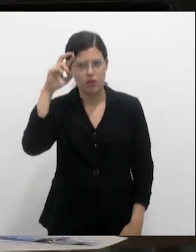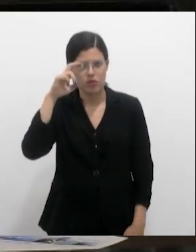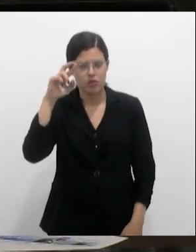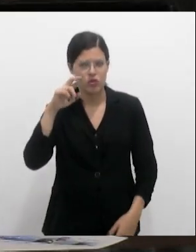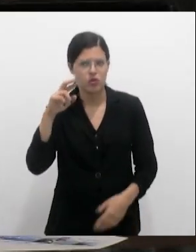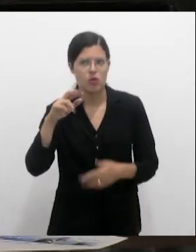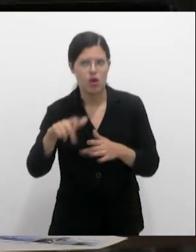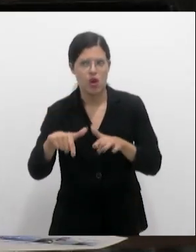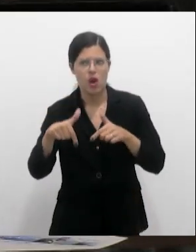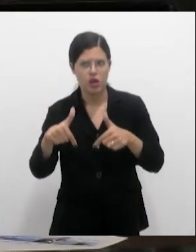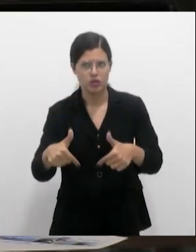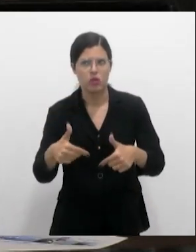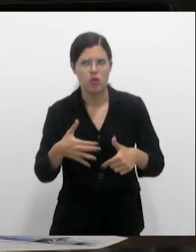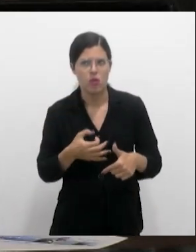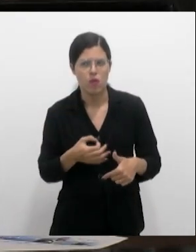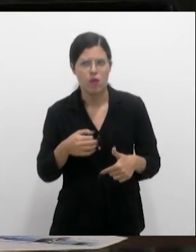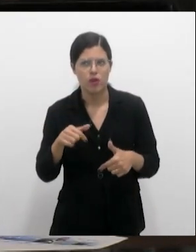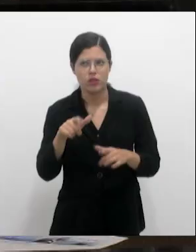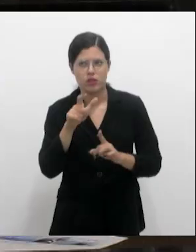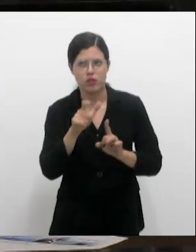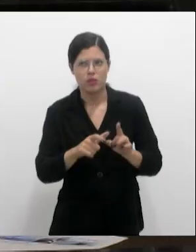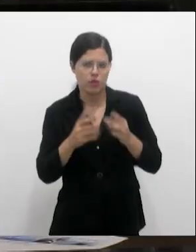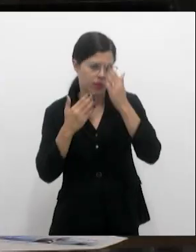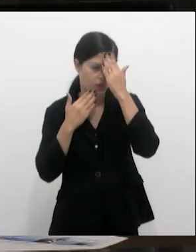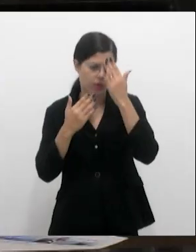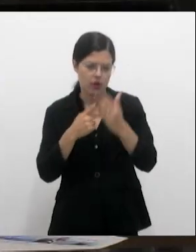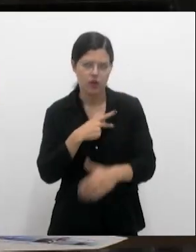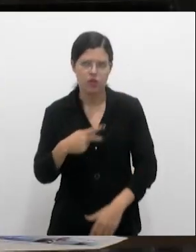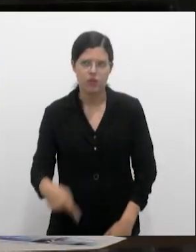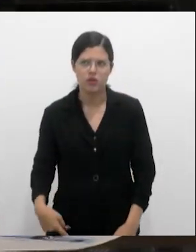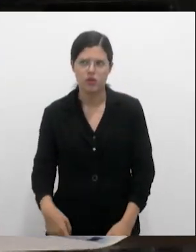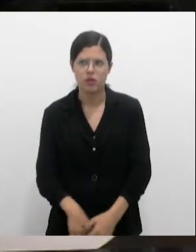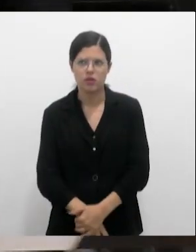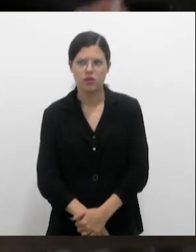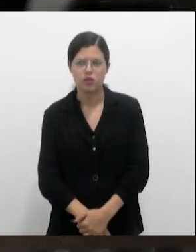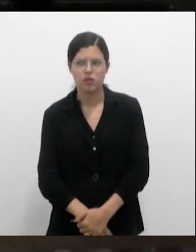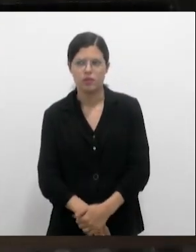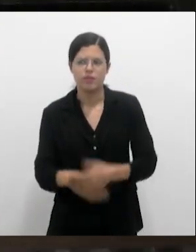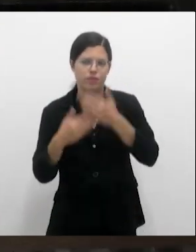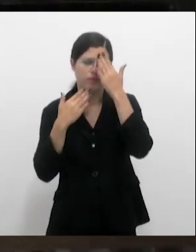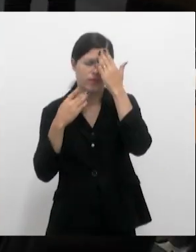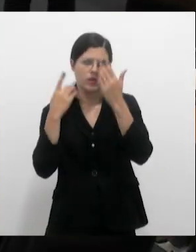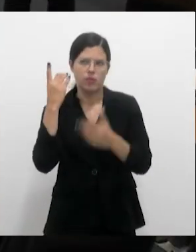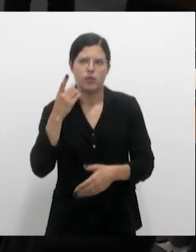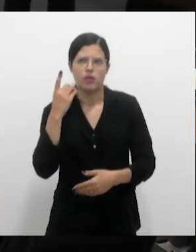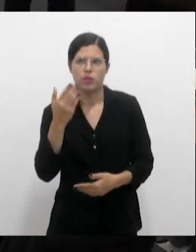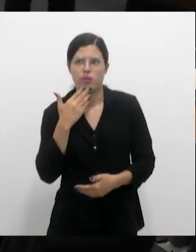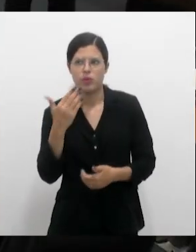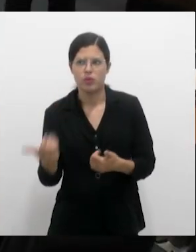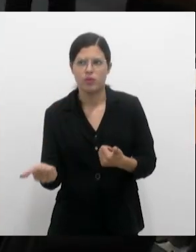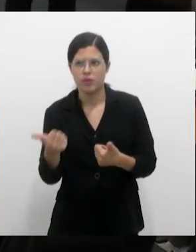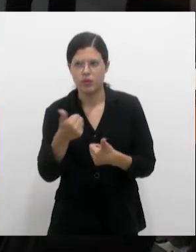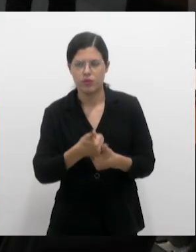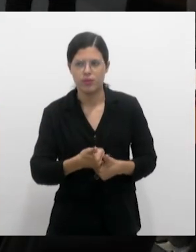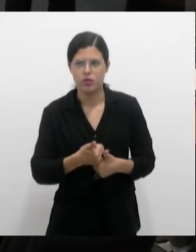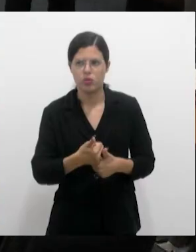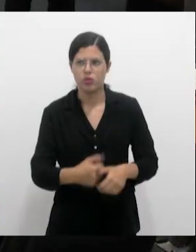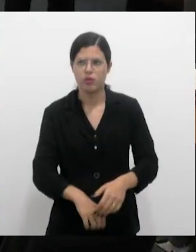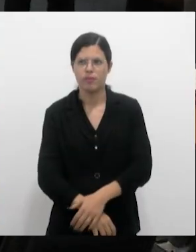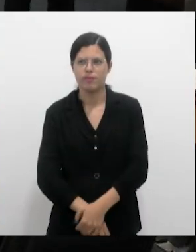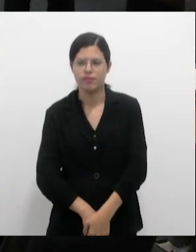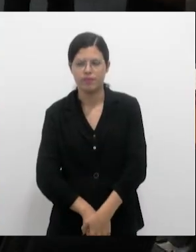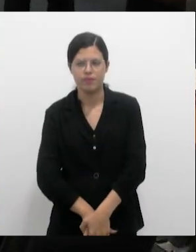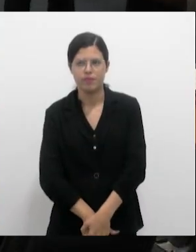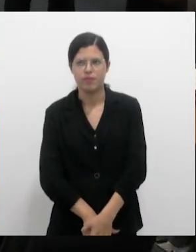atitude covarde e estelionatária desse cara. Muito obrigado, senhor presidente. Obrigado, deputado Renan Jordi. Vou pedir para o senhor assumir a presidência para que eu